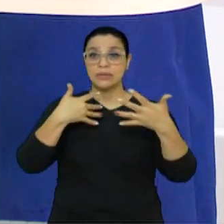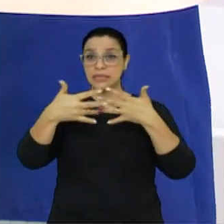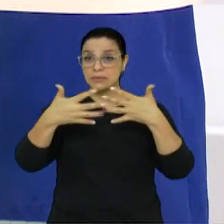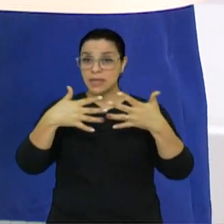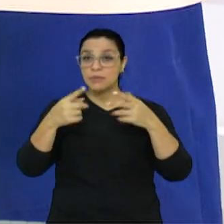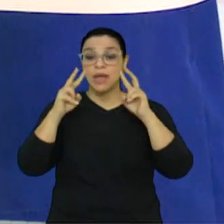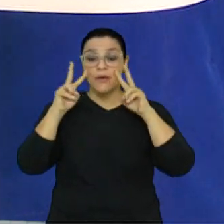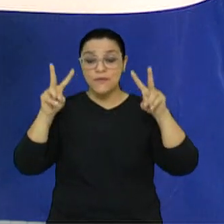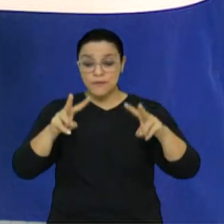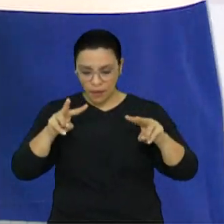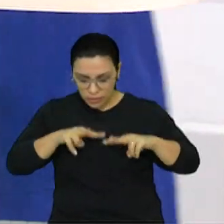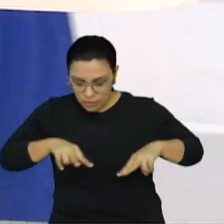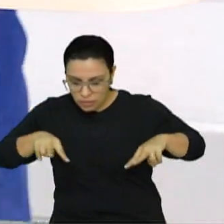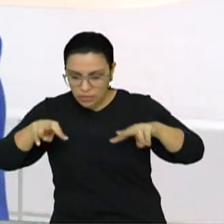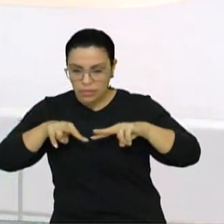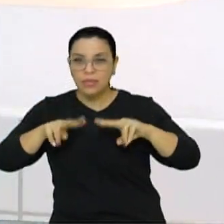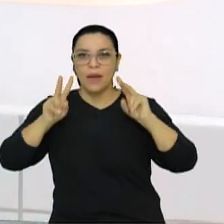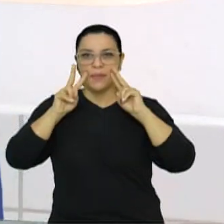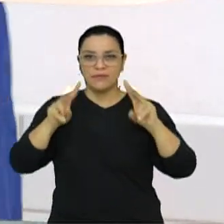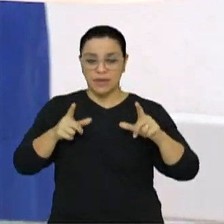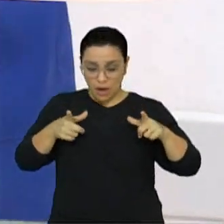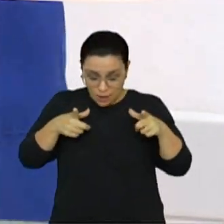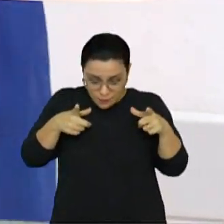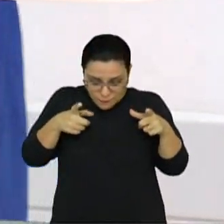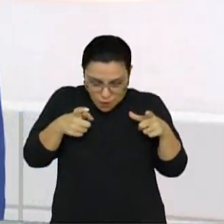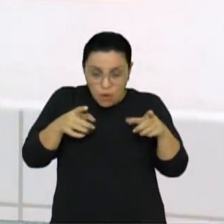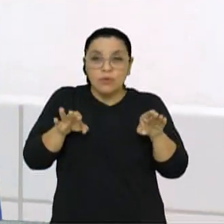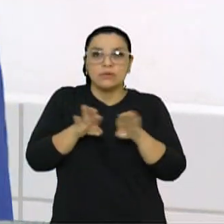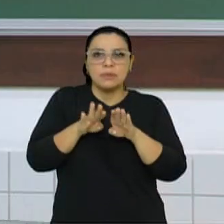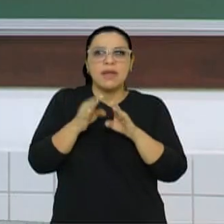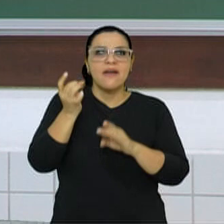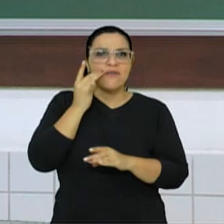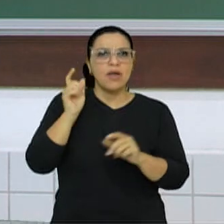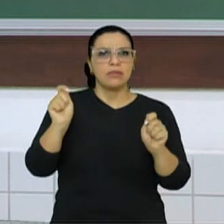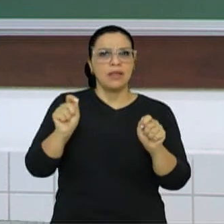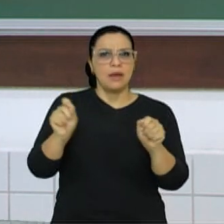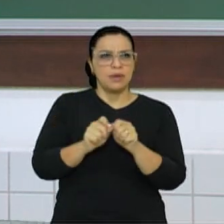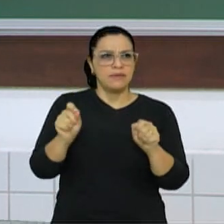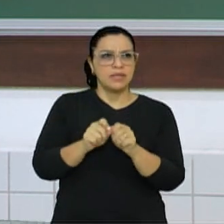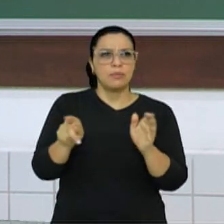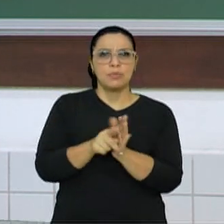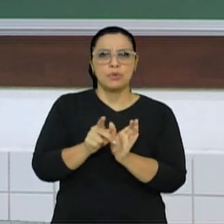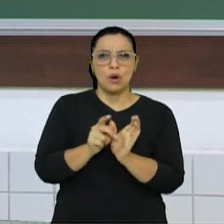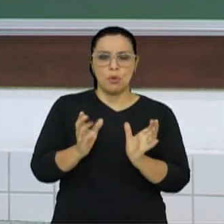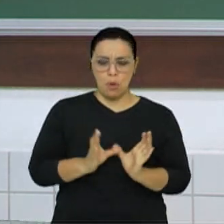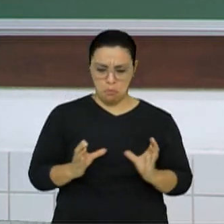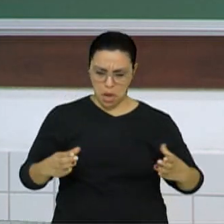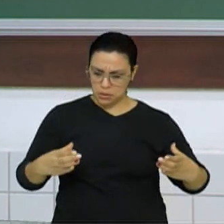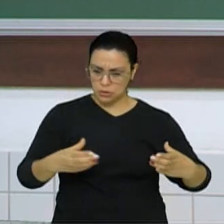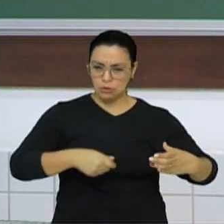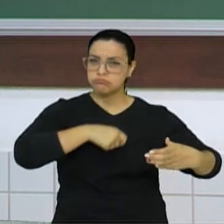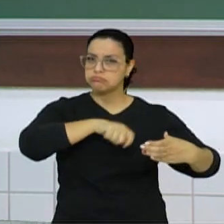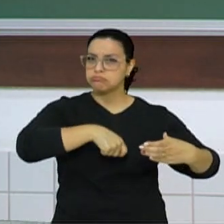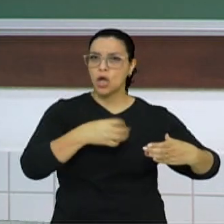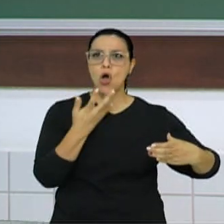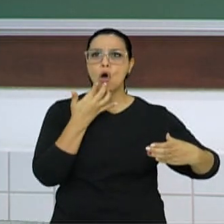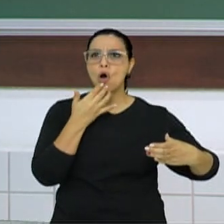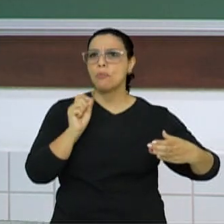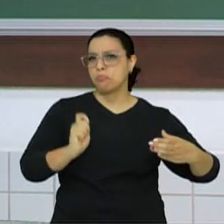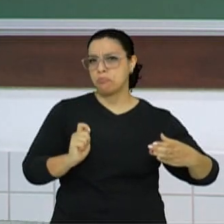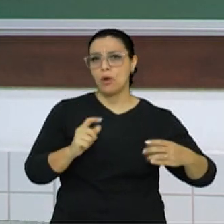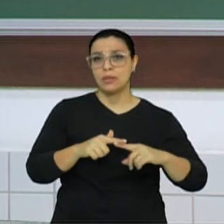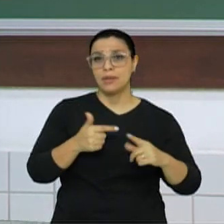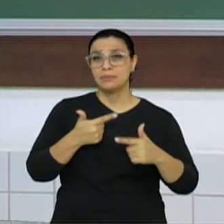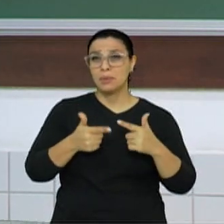Transparente justamente para a gente conseguir ver, né? Na hora de fotografar, fica fácil, porque você pode fazer numa bacia, vamos supor, colorida, né? Não tem